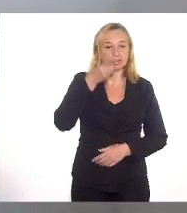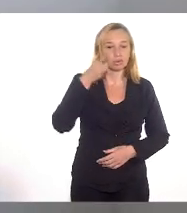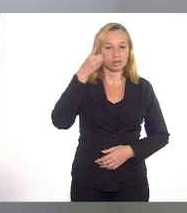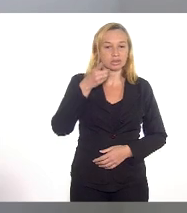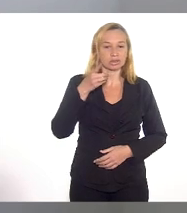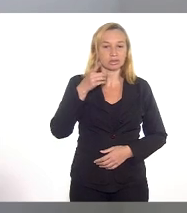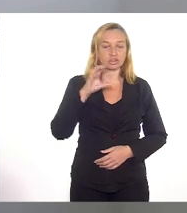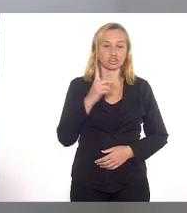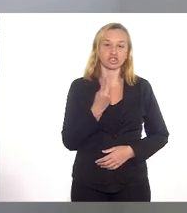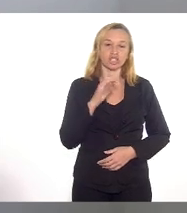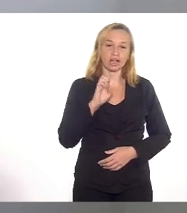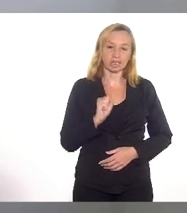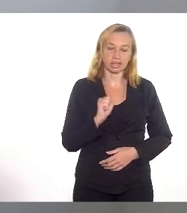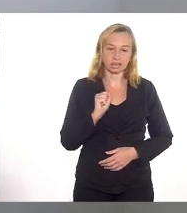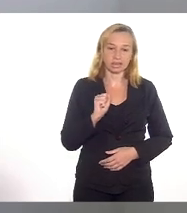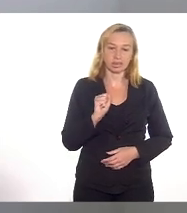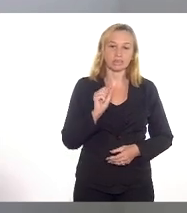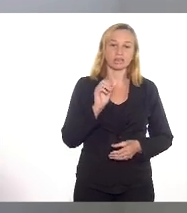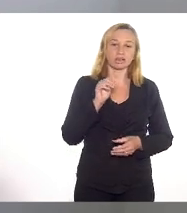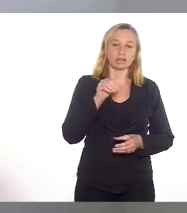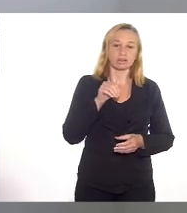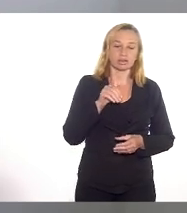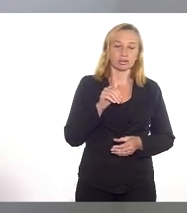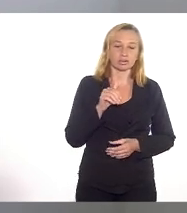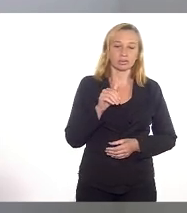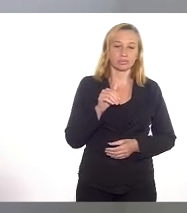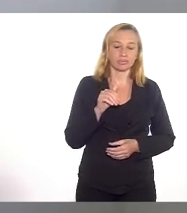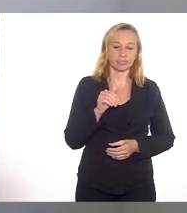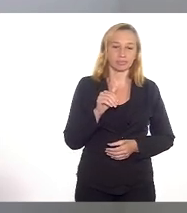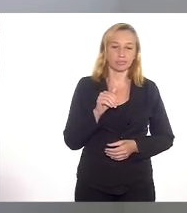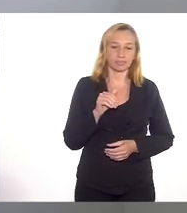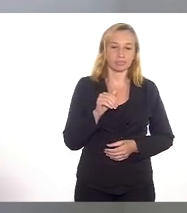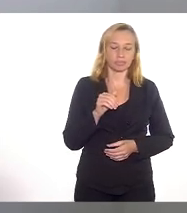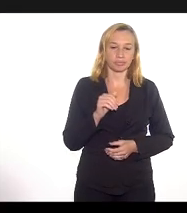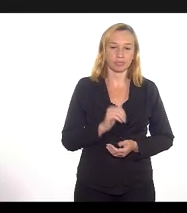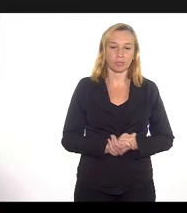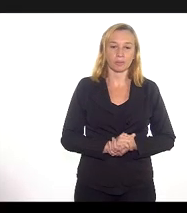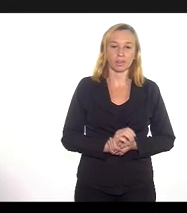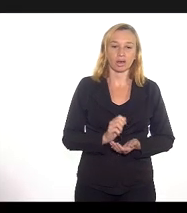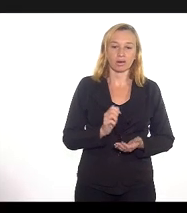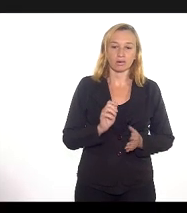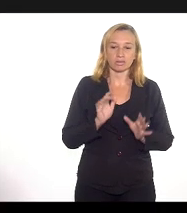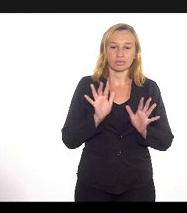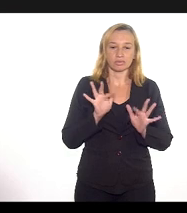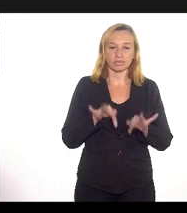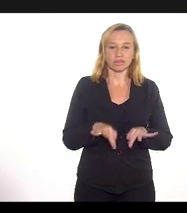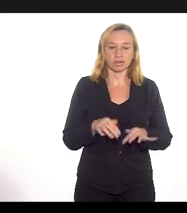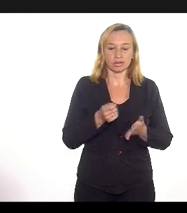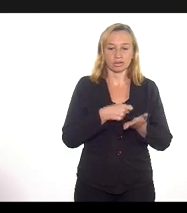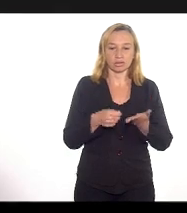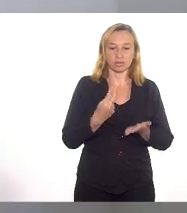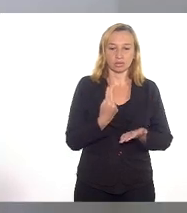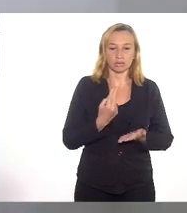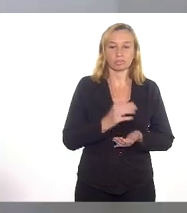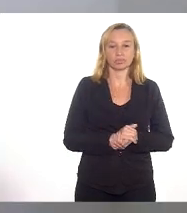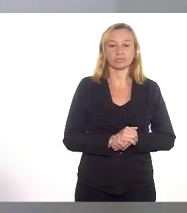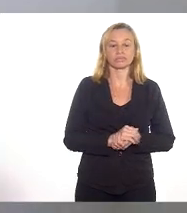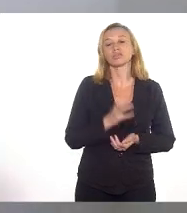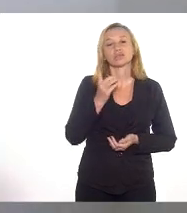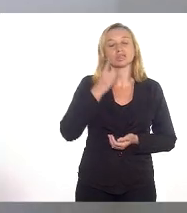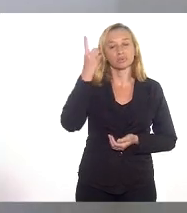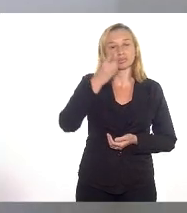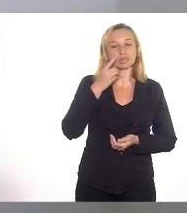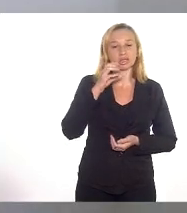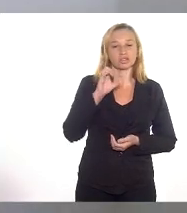Charles Batista. Voto sim, presidente. Obrigado, Célia. Deputado... Peço para inscrever no expediente final, por gentileza. Deputado Charles